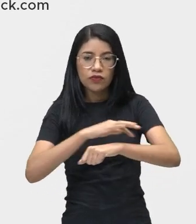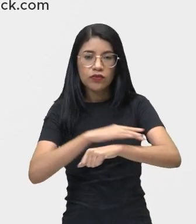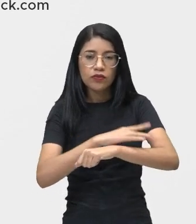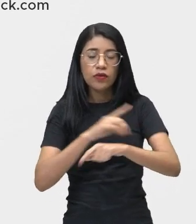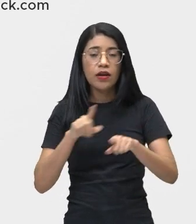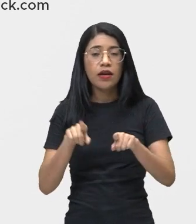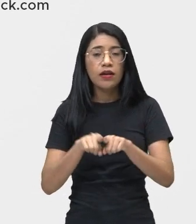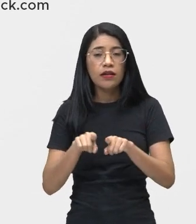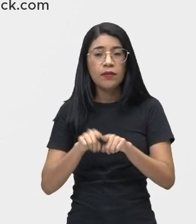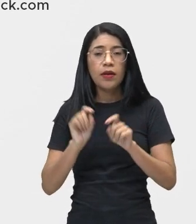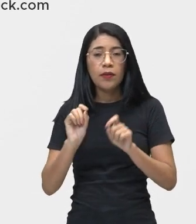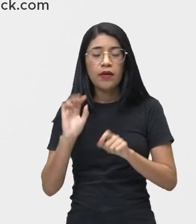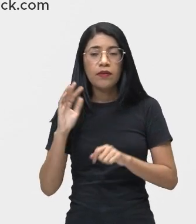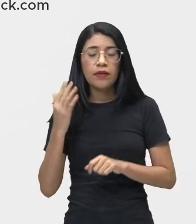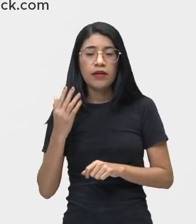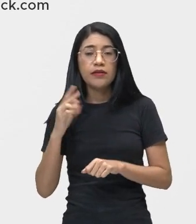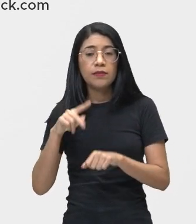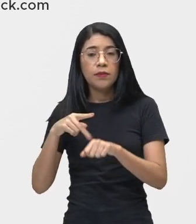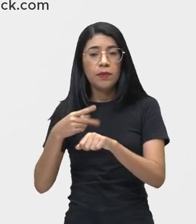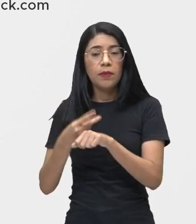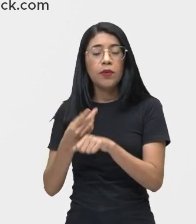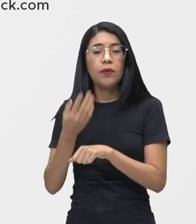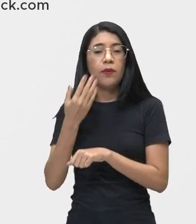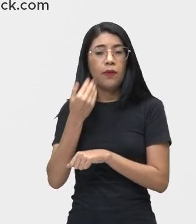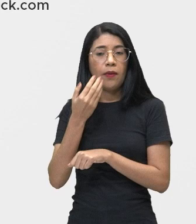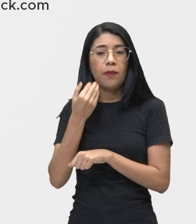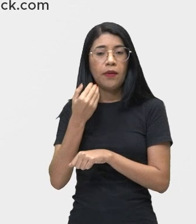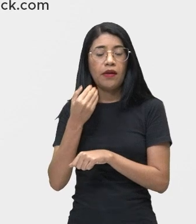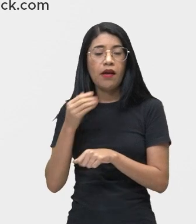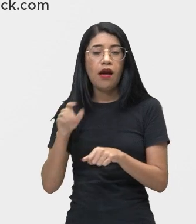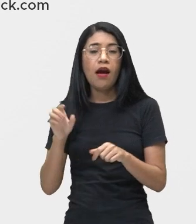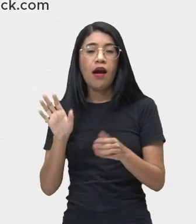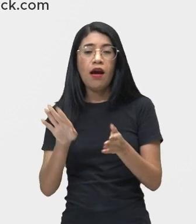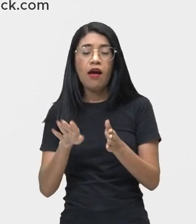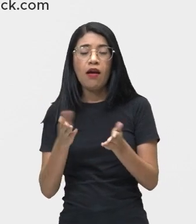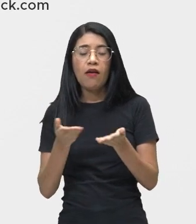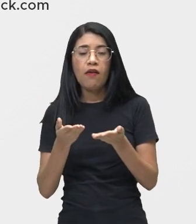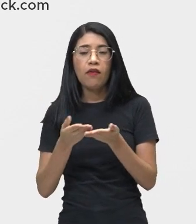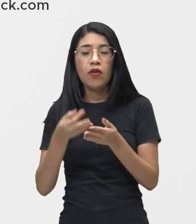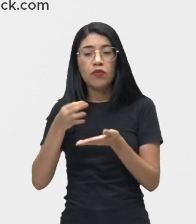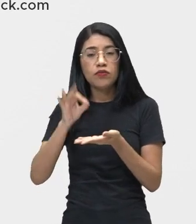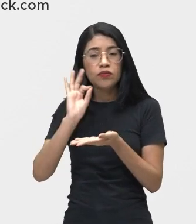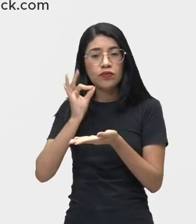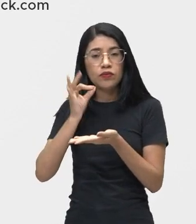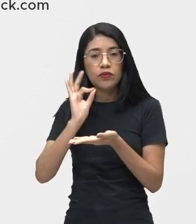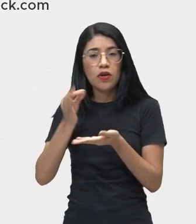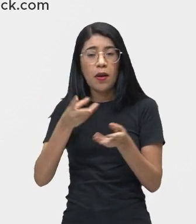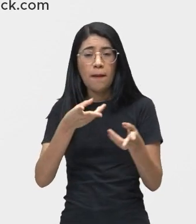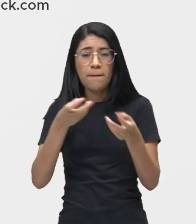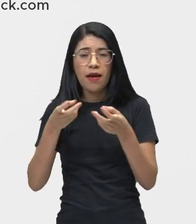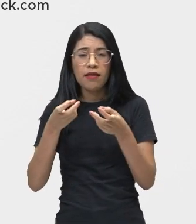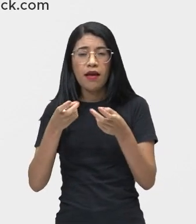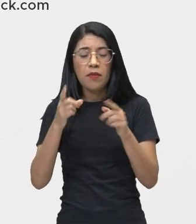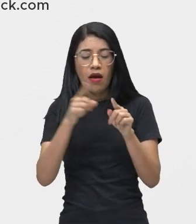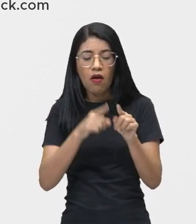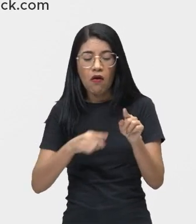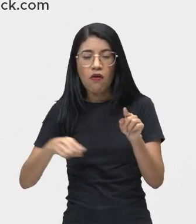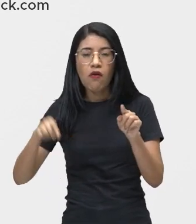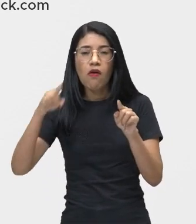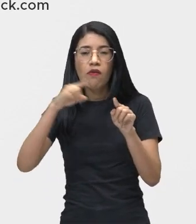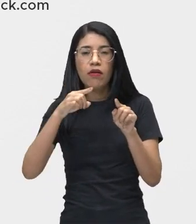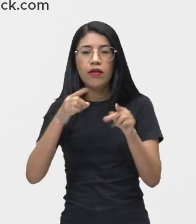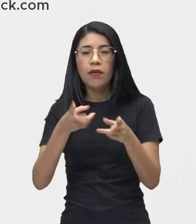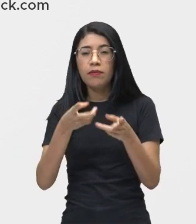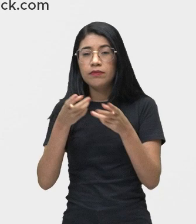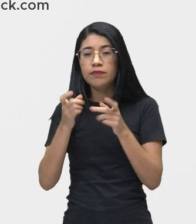também, depois que eu comi, agora eu vou fazer um café. Aí observa comigo a convecção. Aparecem